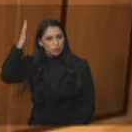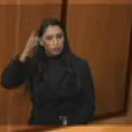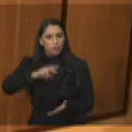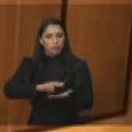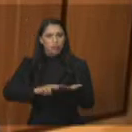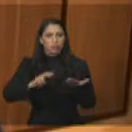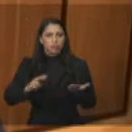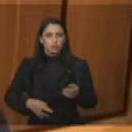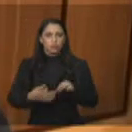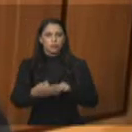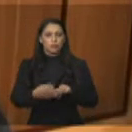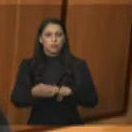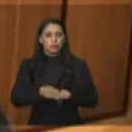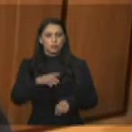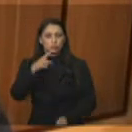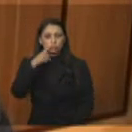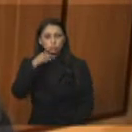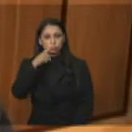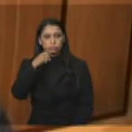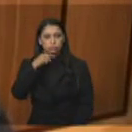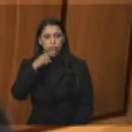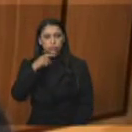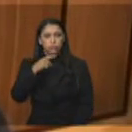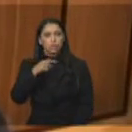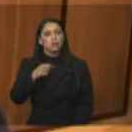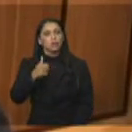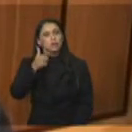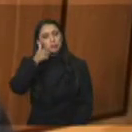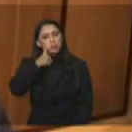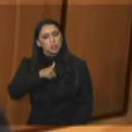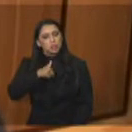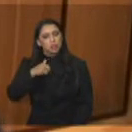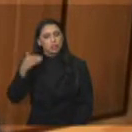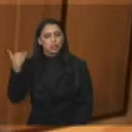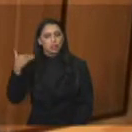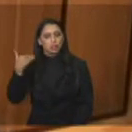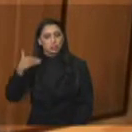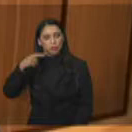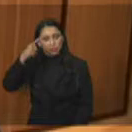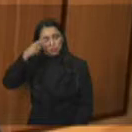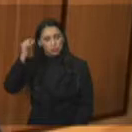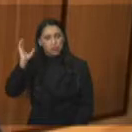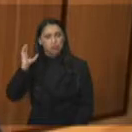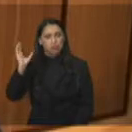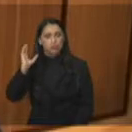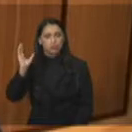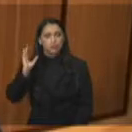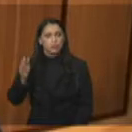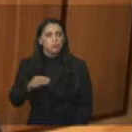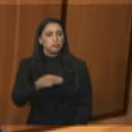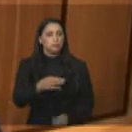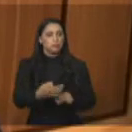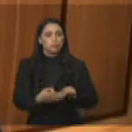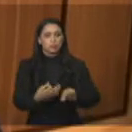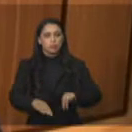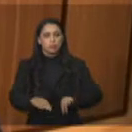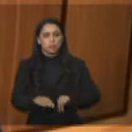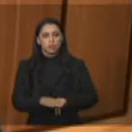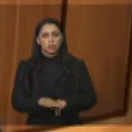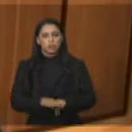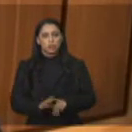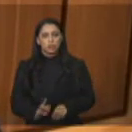relator, ministro Gilmar Mendes, excelentíssimos ministros Carmen Lúcia, Rosa Weber, excelentíssimos ministros,